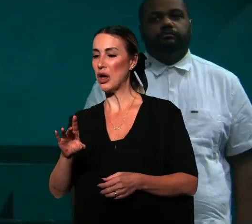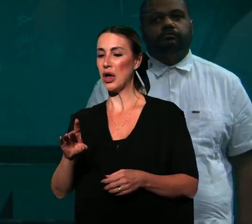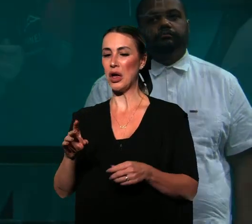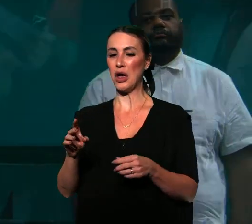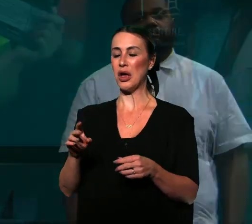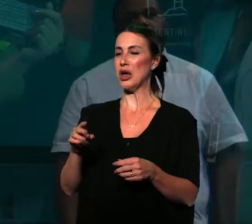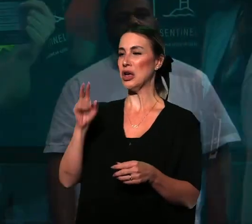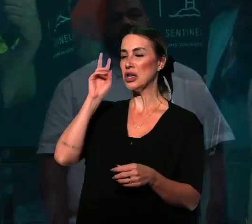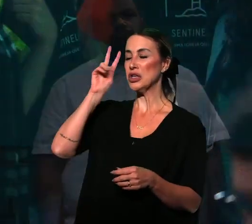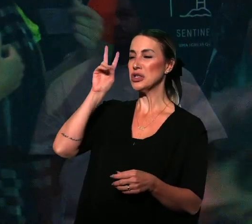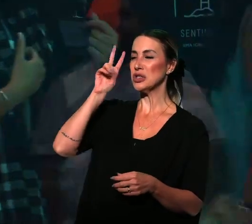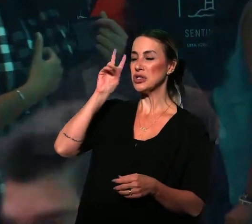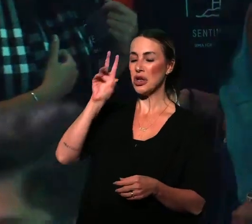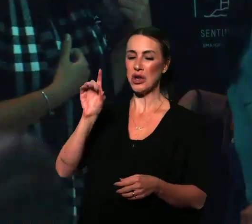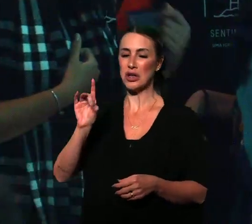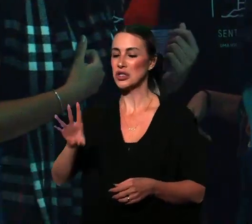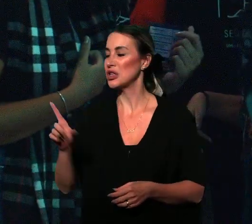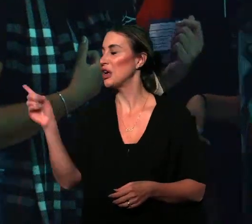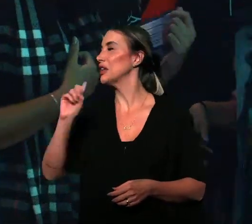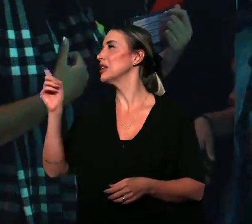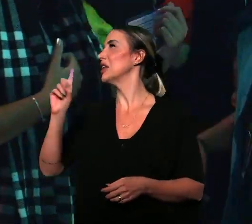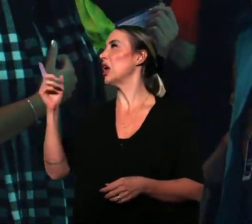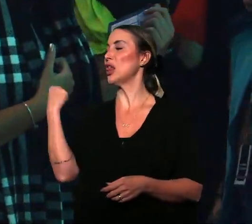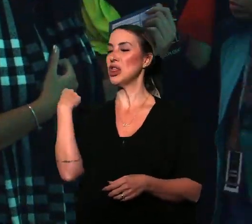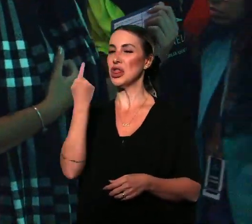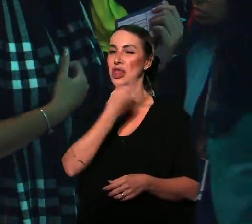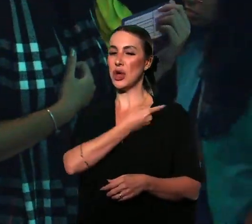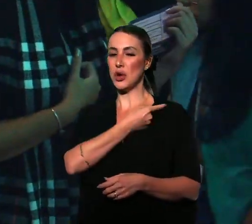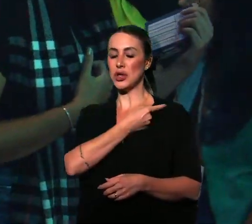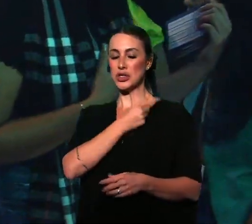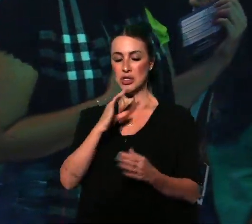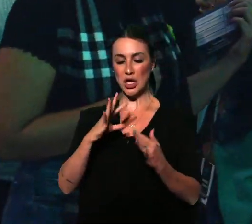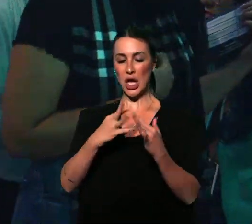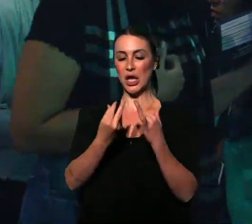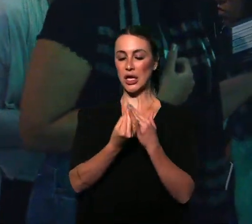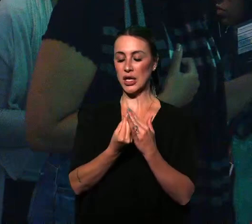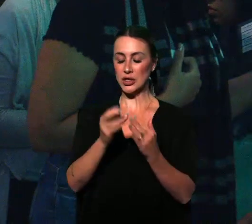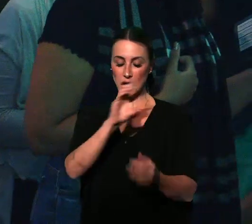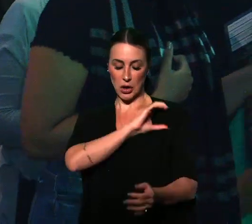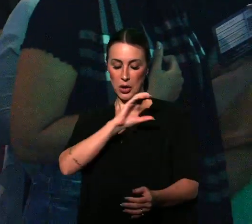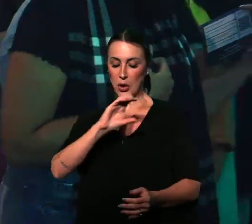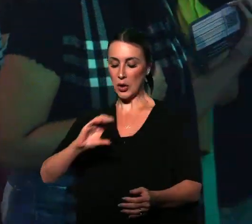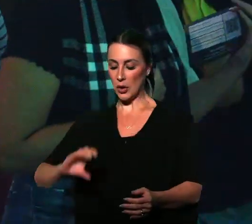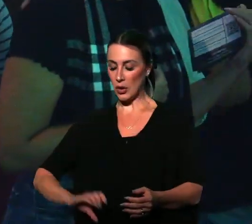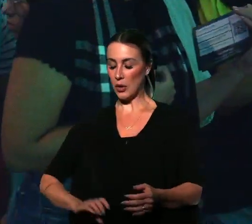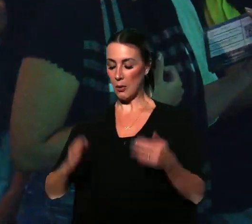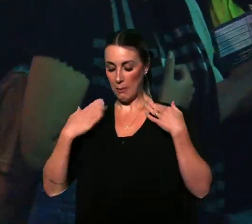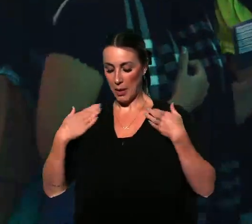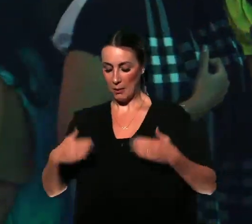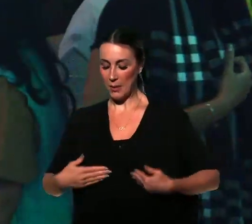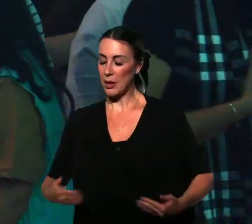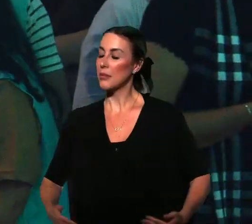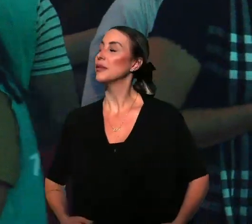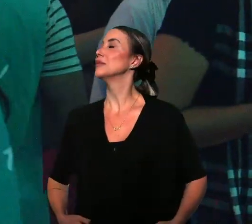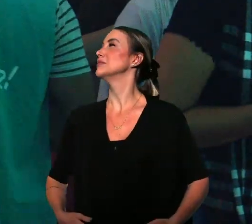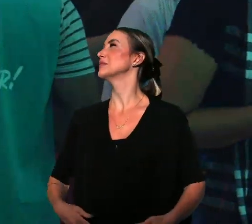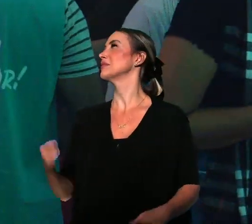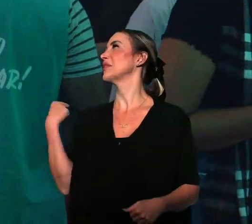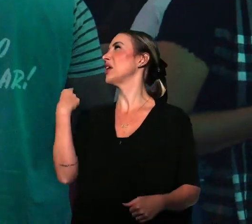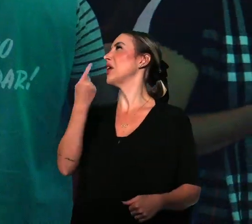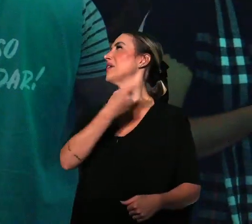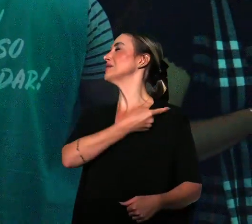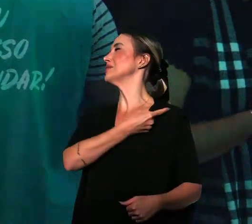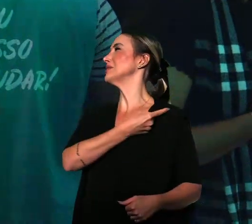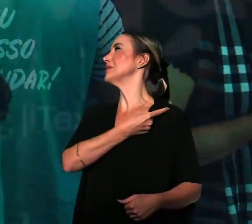de Cristo se reunir nesse lugar. Queremos, Deus, viver coisas tremendas e sermos aprovados pelo Senhor na nossa caminhada pela